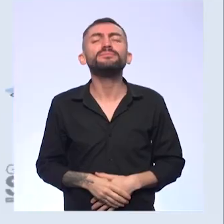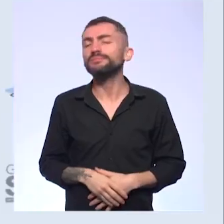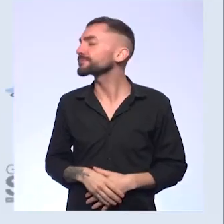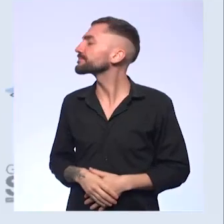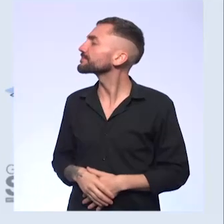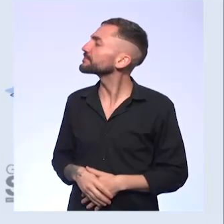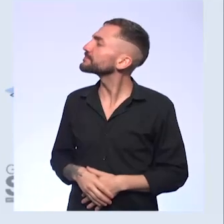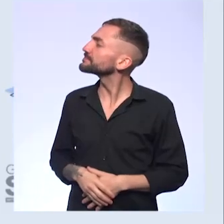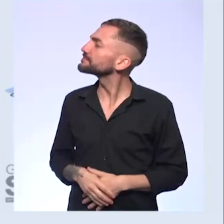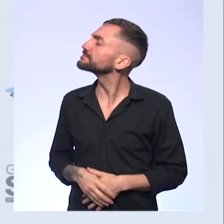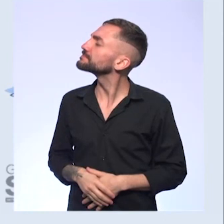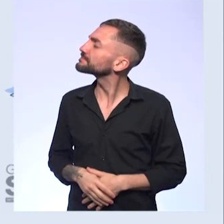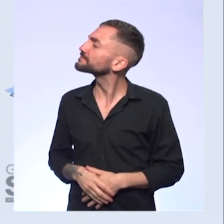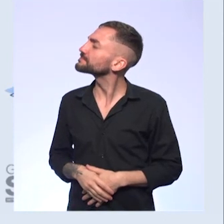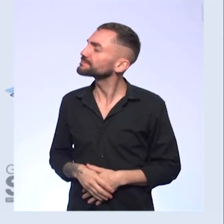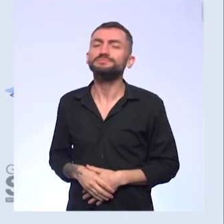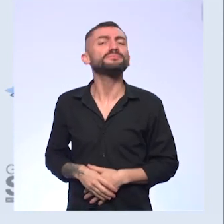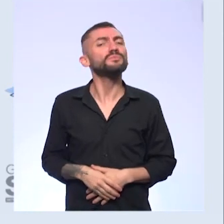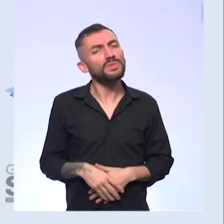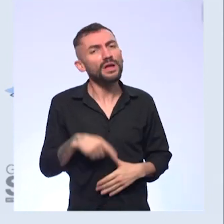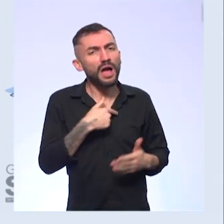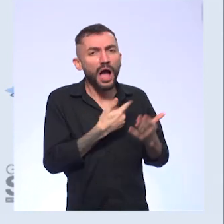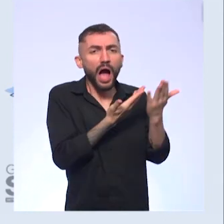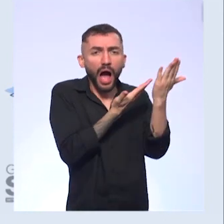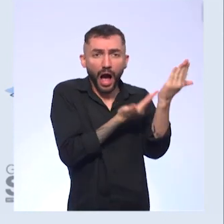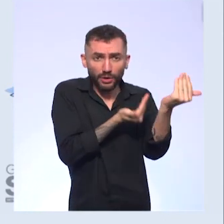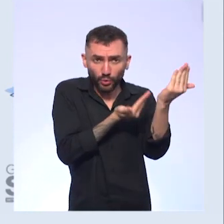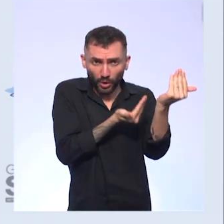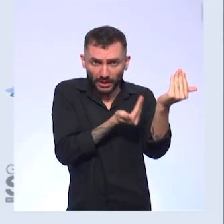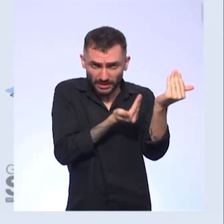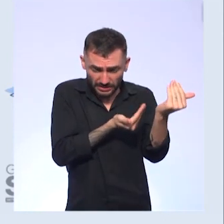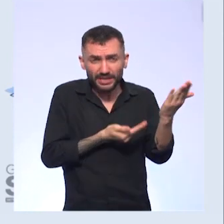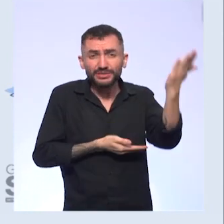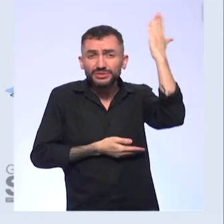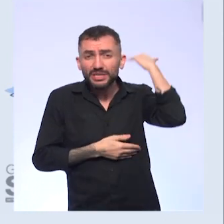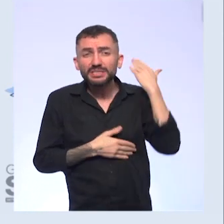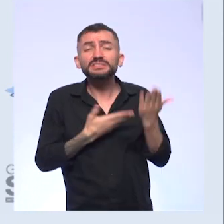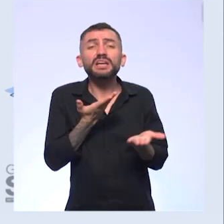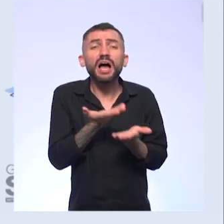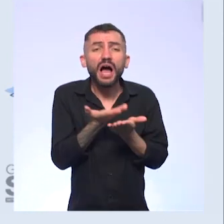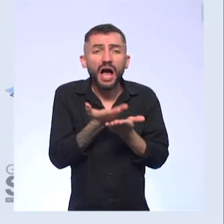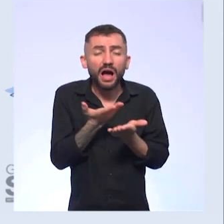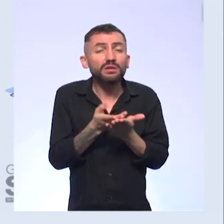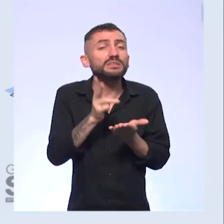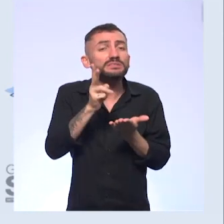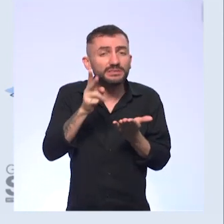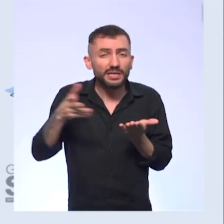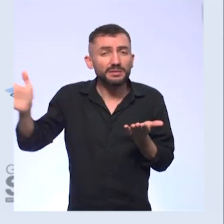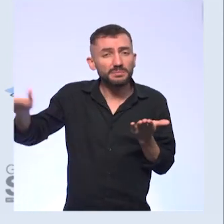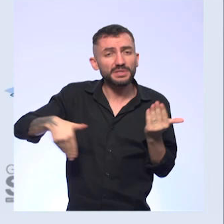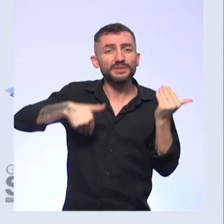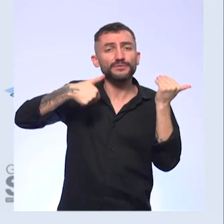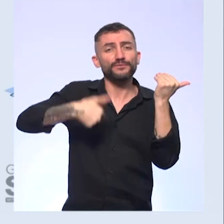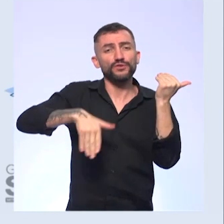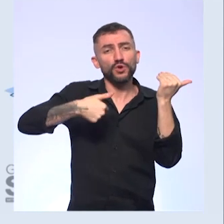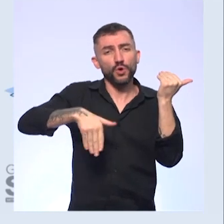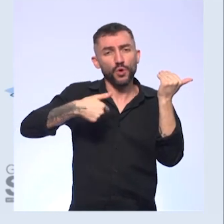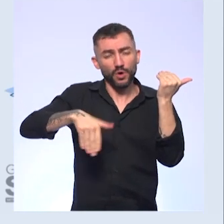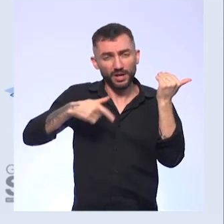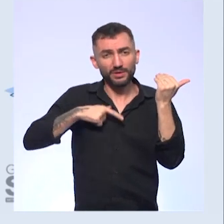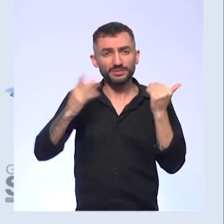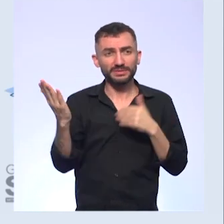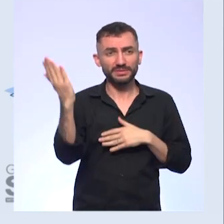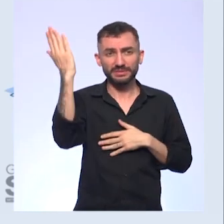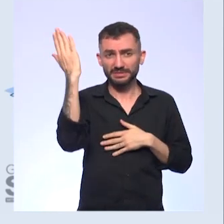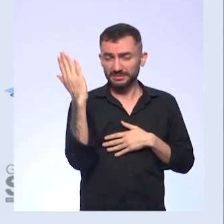as nossas tardes após as aulas consistiam em tomar as mãos o violão e o dicionário de acordes de